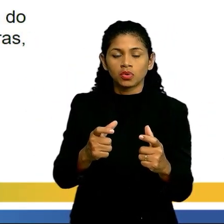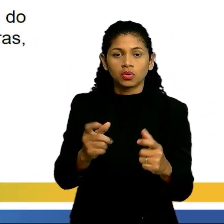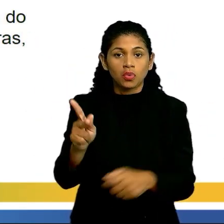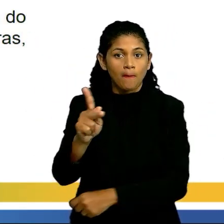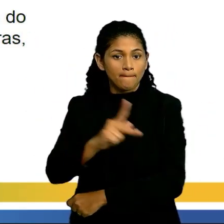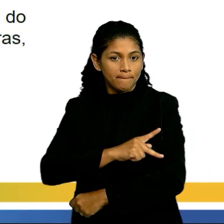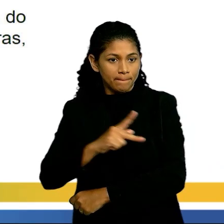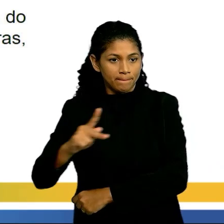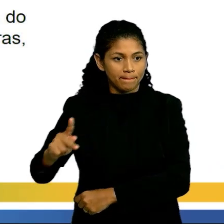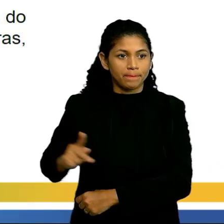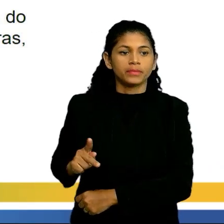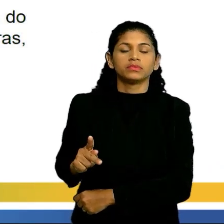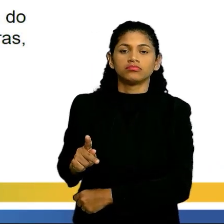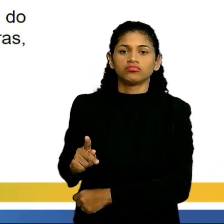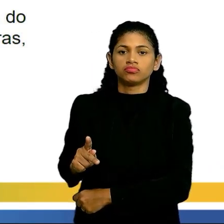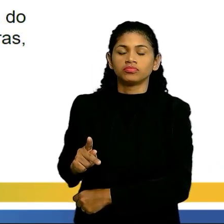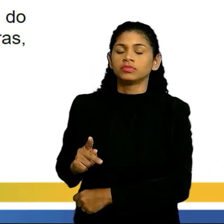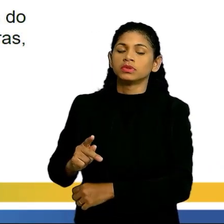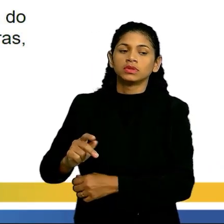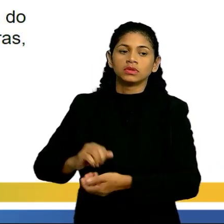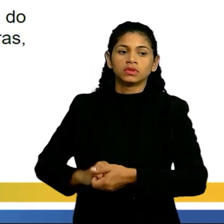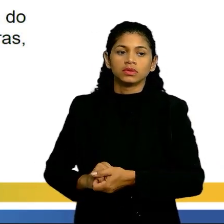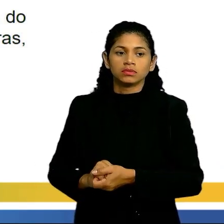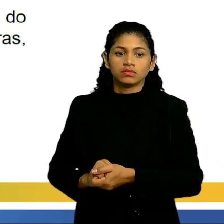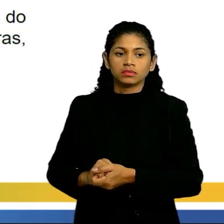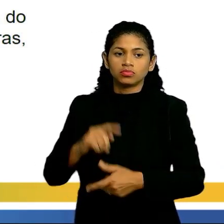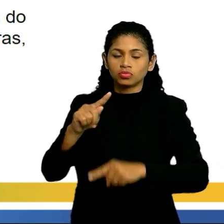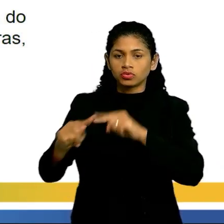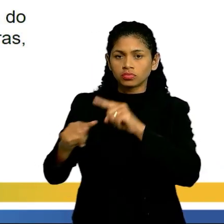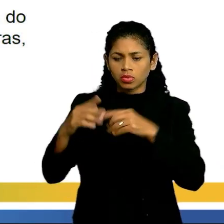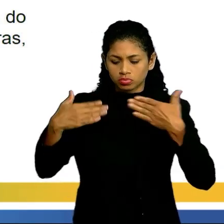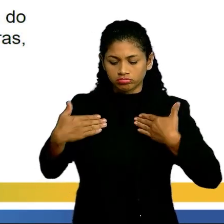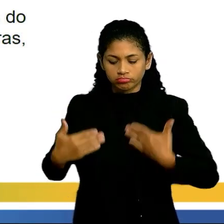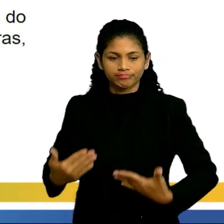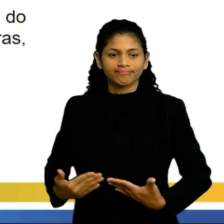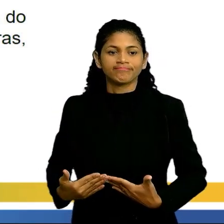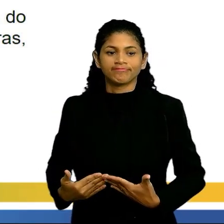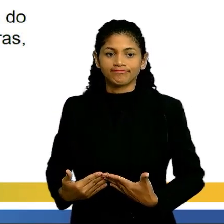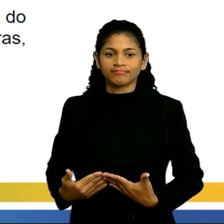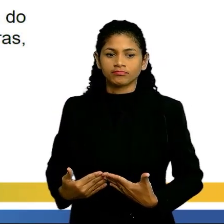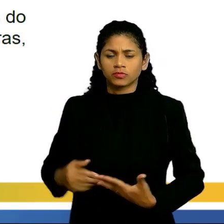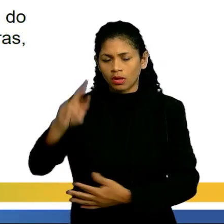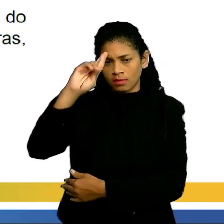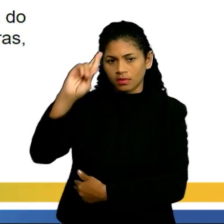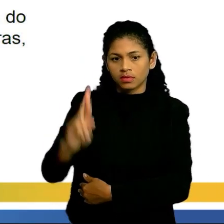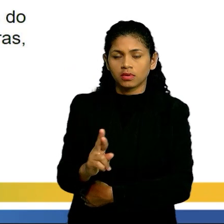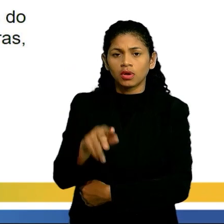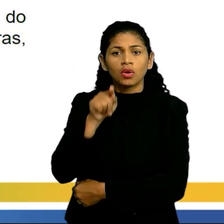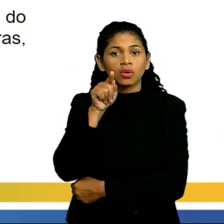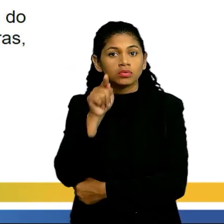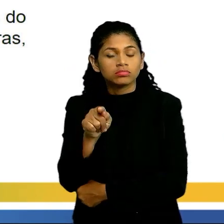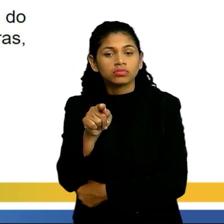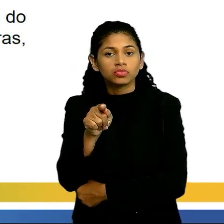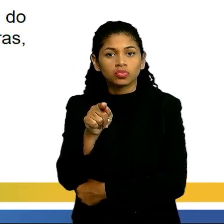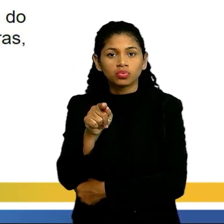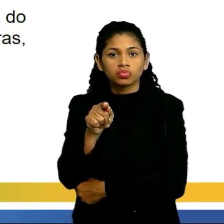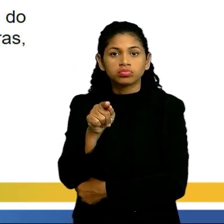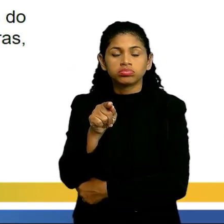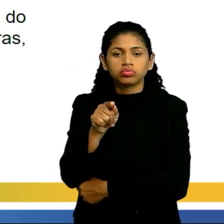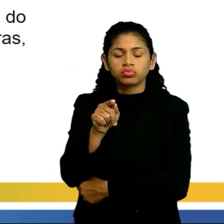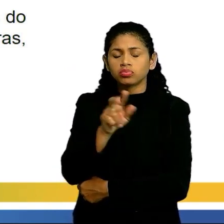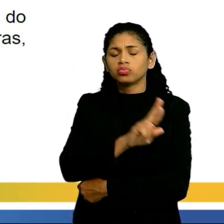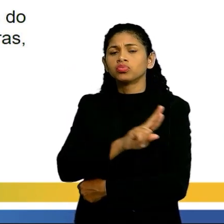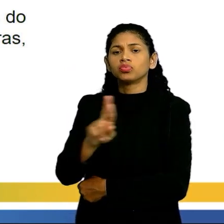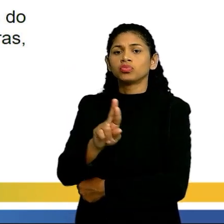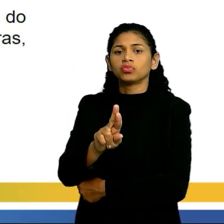teu corpo é também tua pequena razão, meu irmão, que tu denominaste espírito,